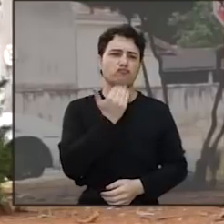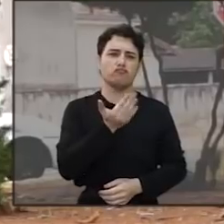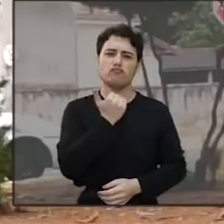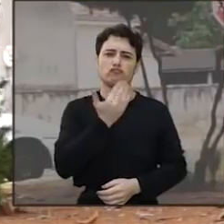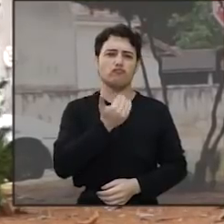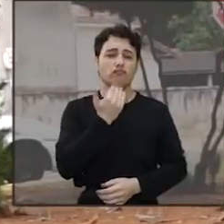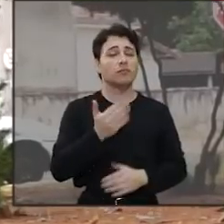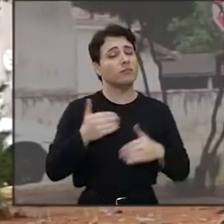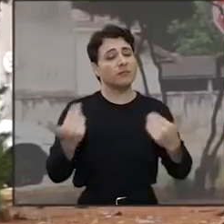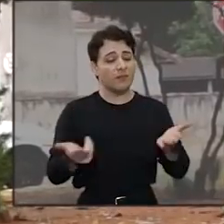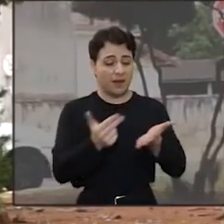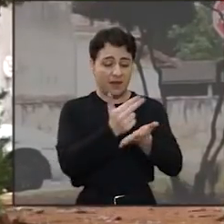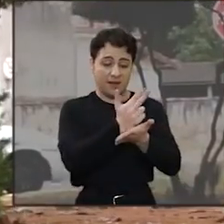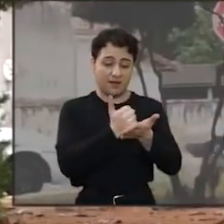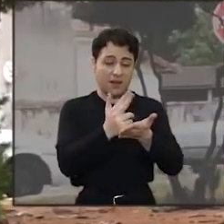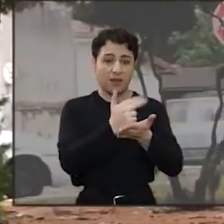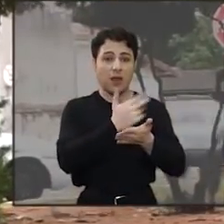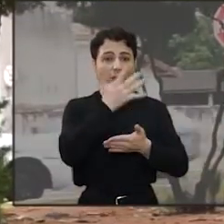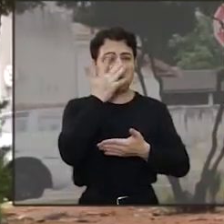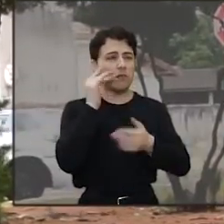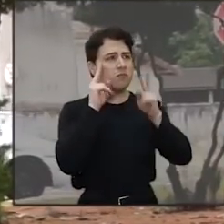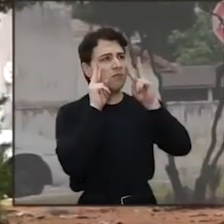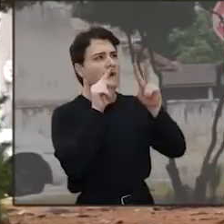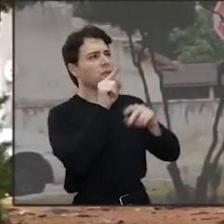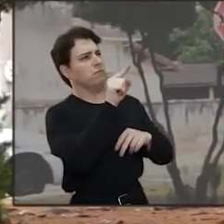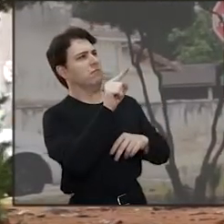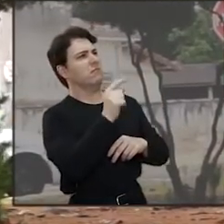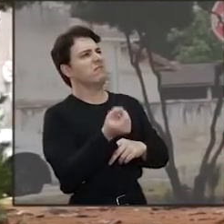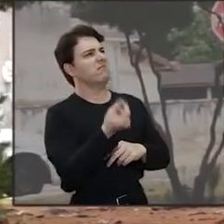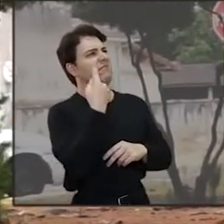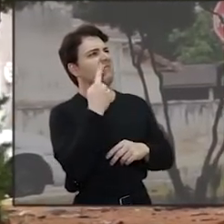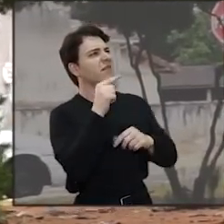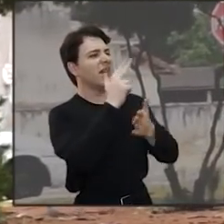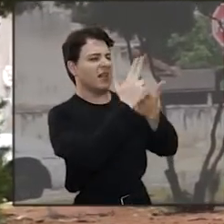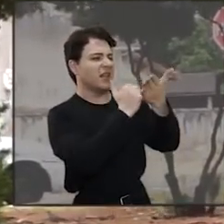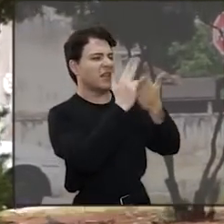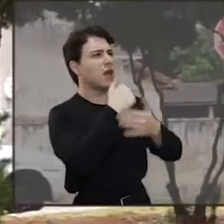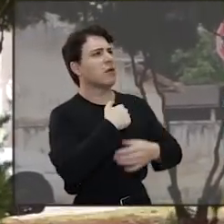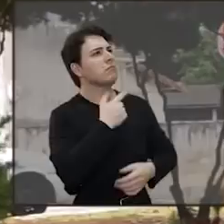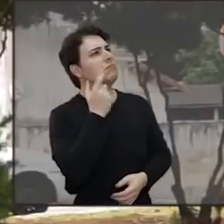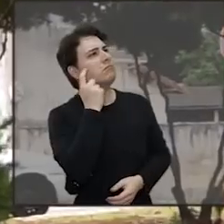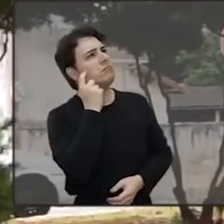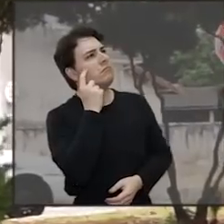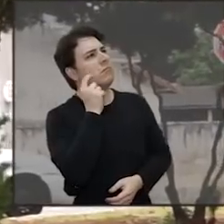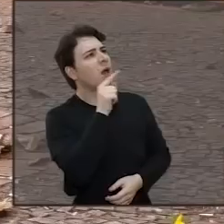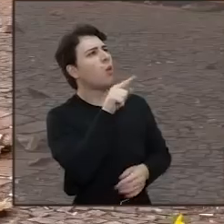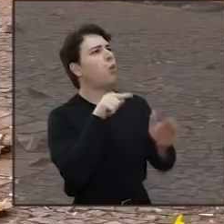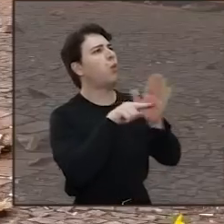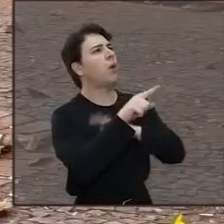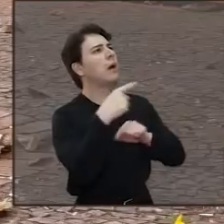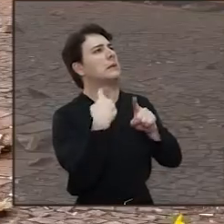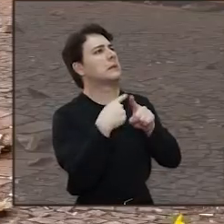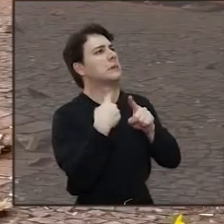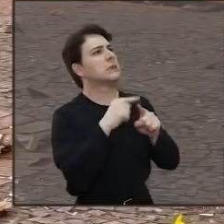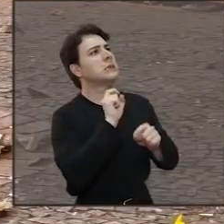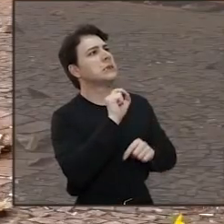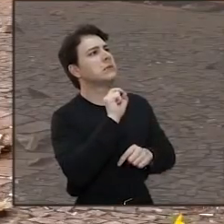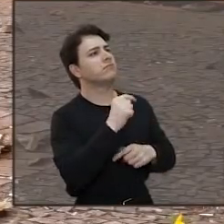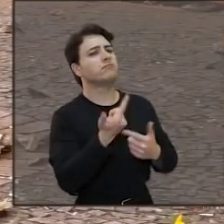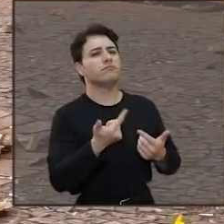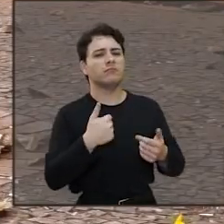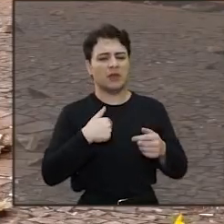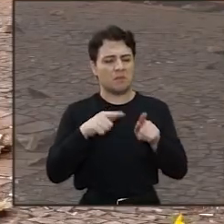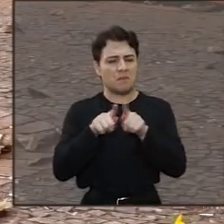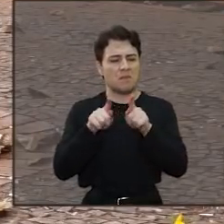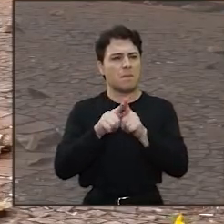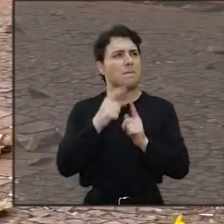gente para e fala, não, agora eu vou ler. E o desenho às vezes chama a atenção, a pessoa vê o desenho e fala, nossa, o que ele fez aqui, né? Por que tem esse desenho? Esses dias